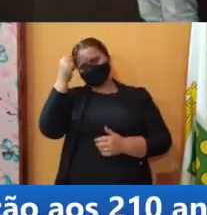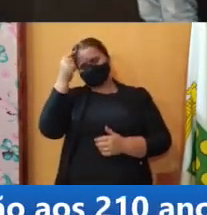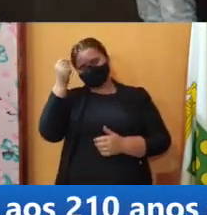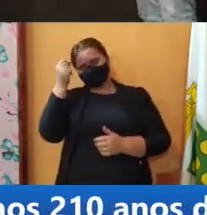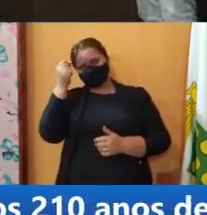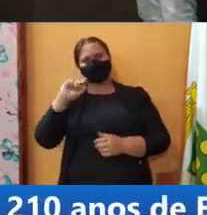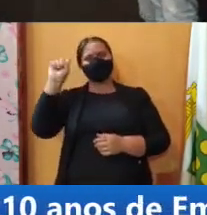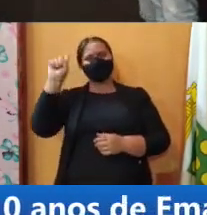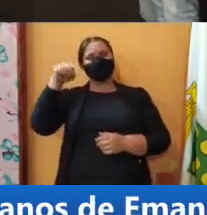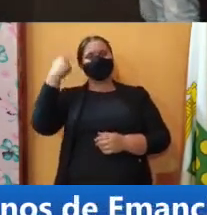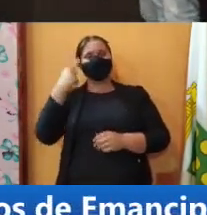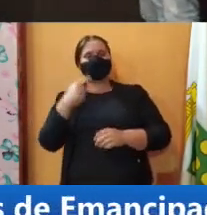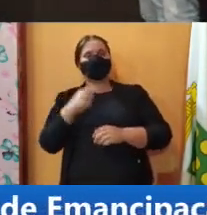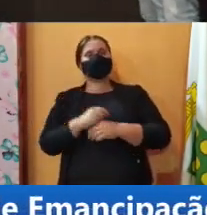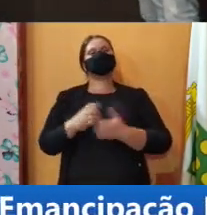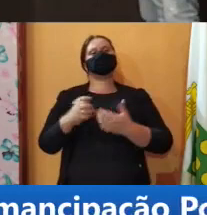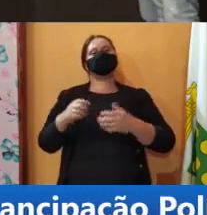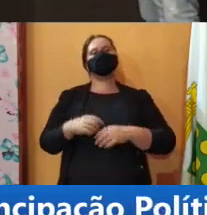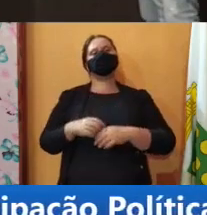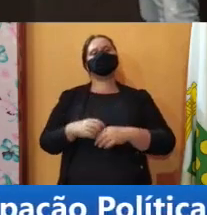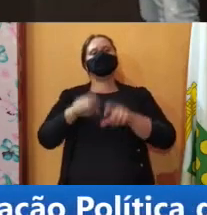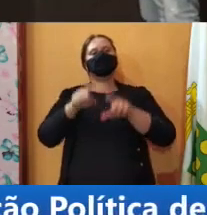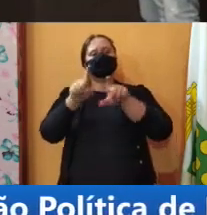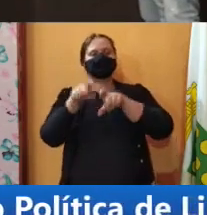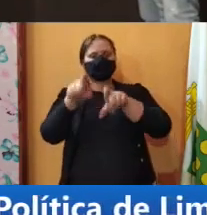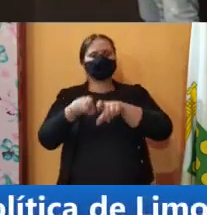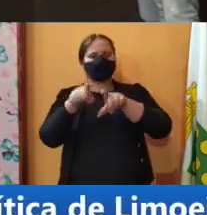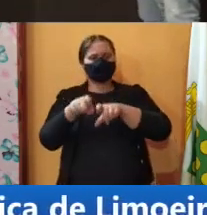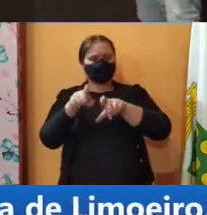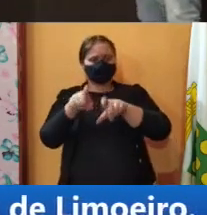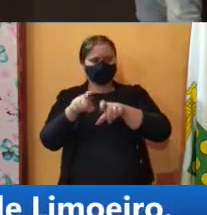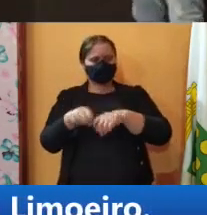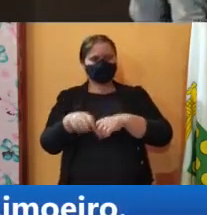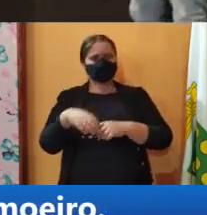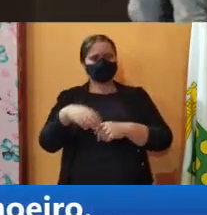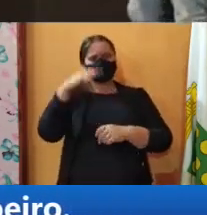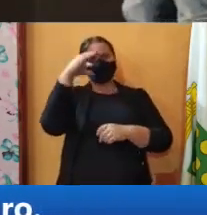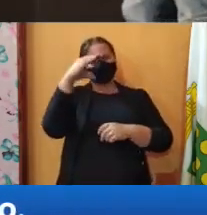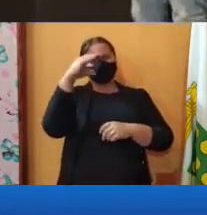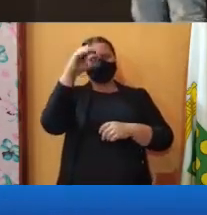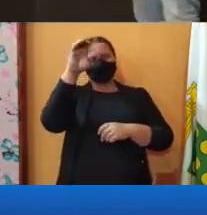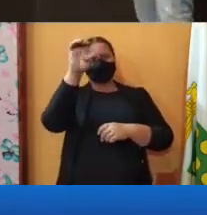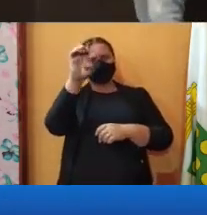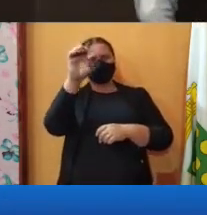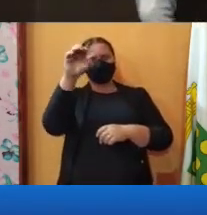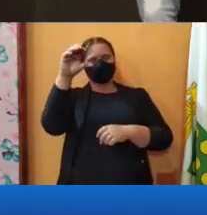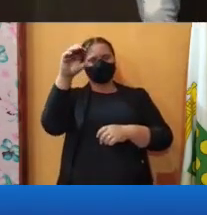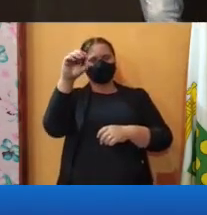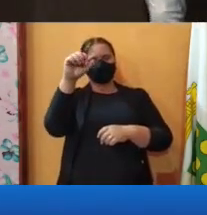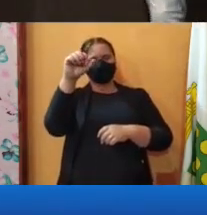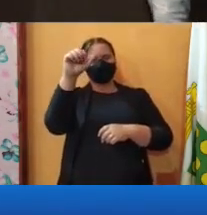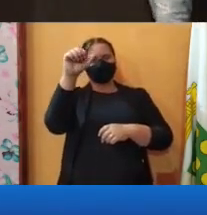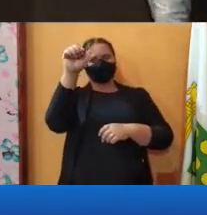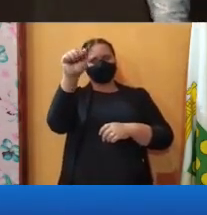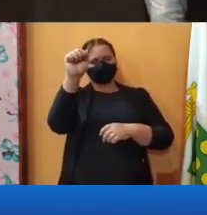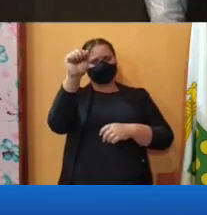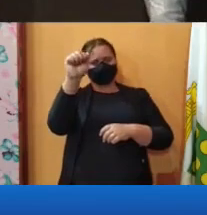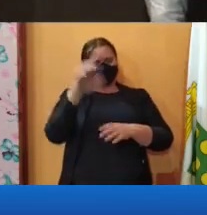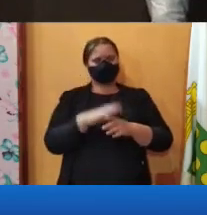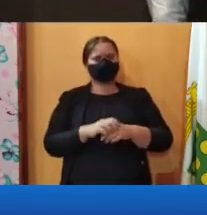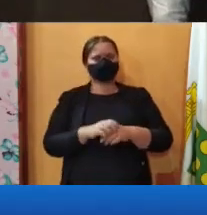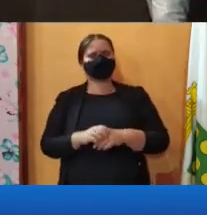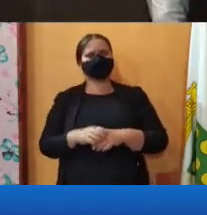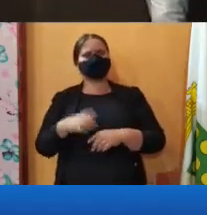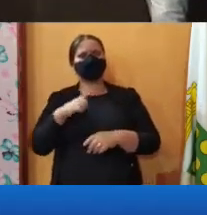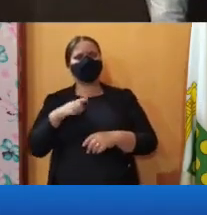aguardando, eu estou já não perdendo a calma com o pessoal do SESI, porque para